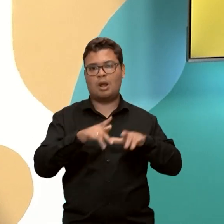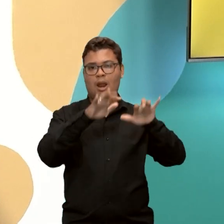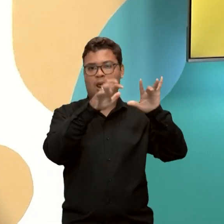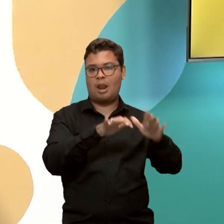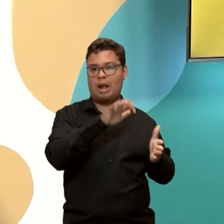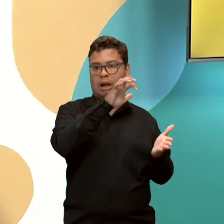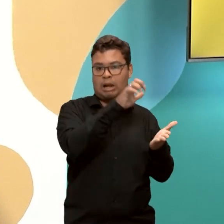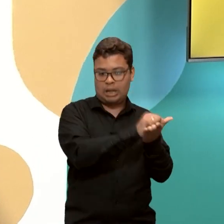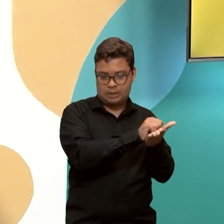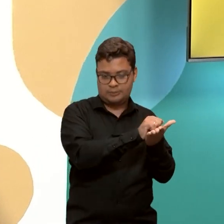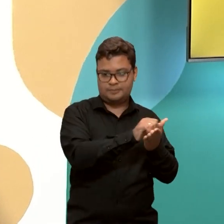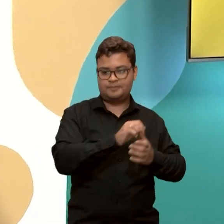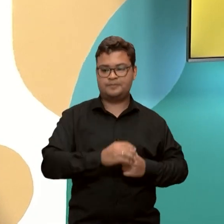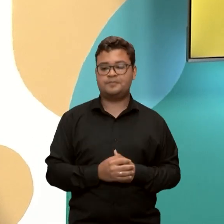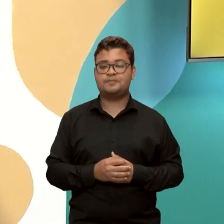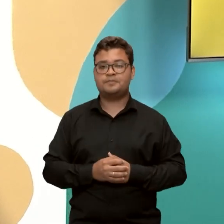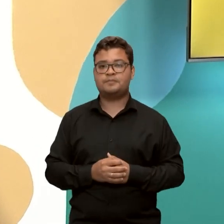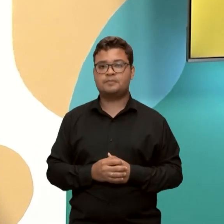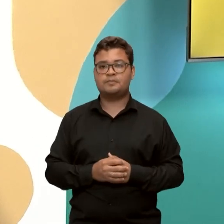juventude.go.gov.br